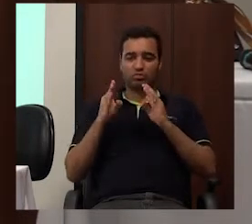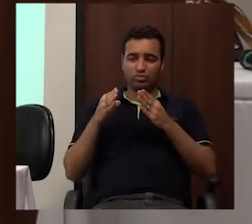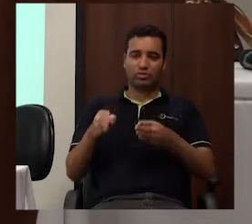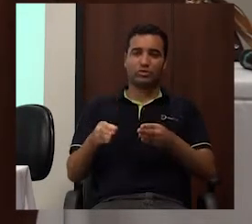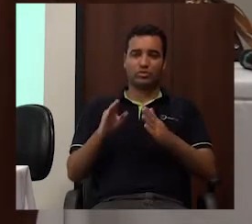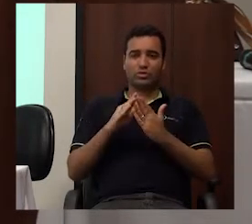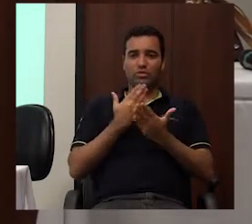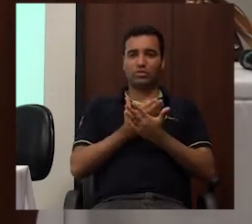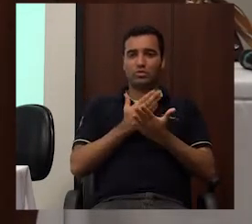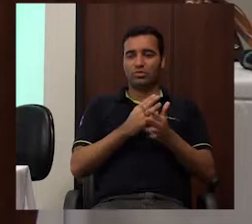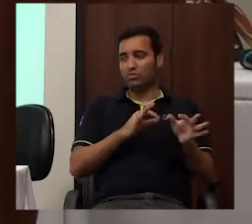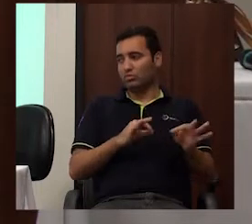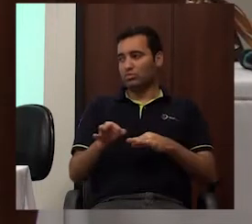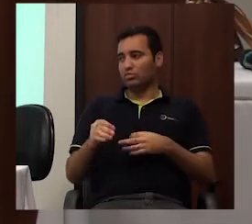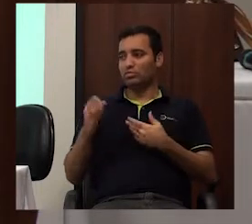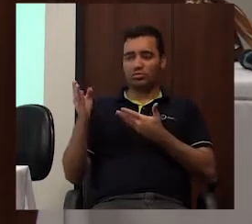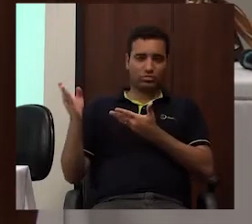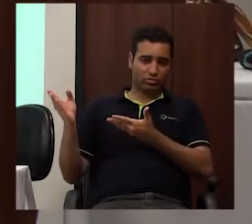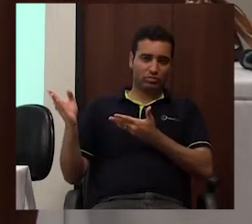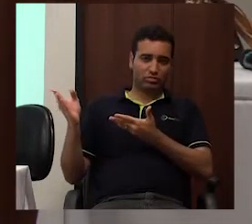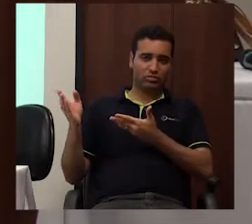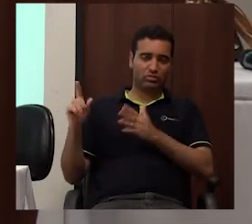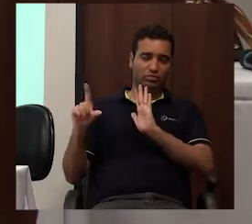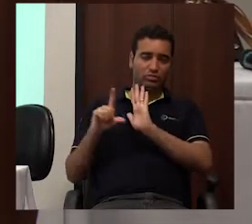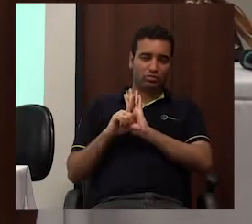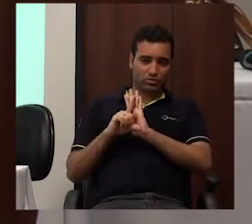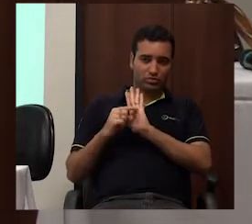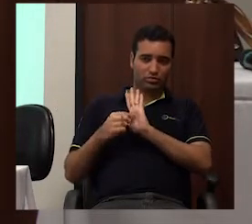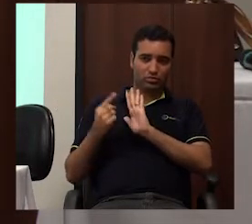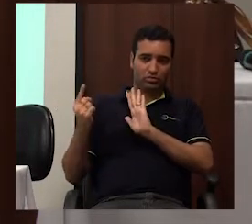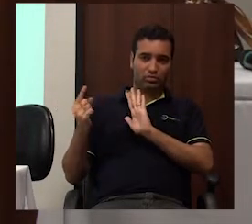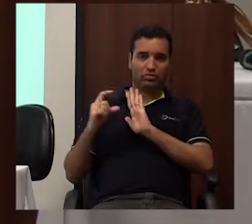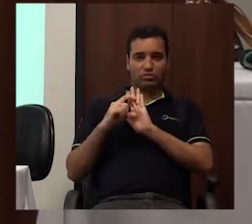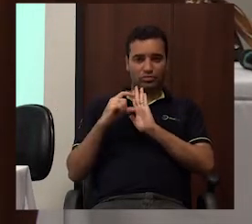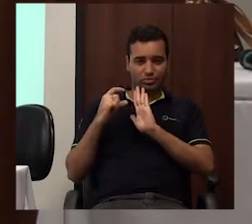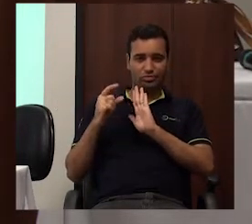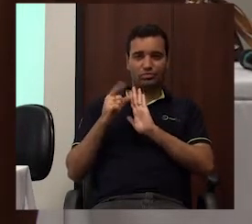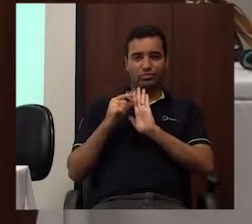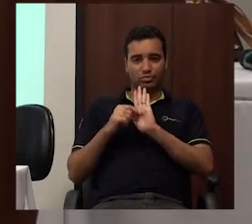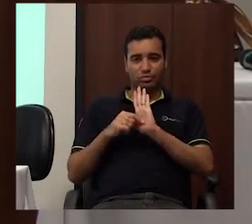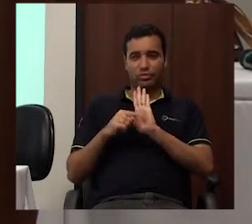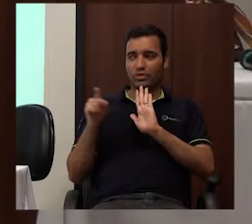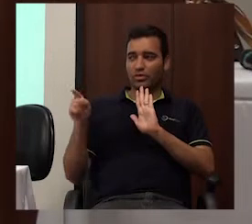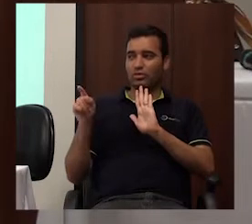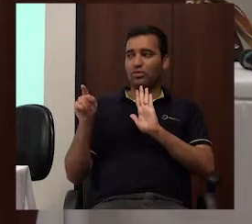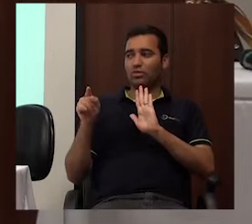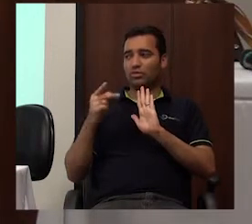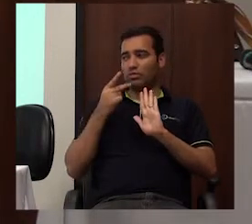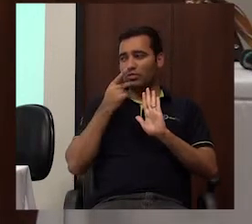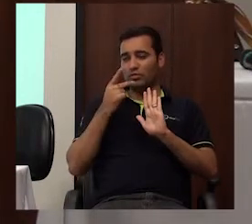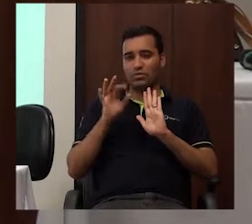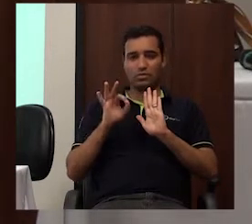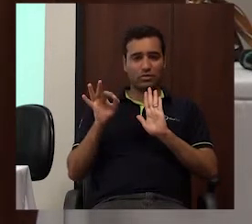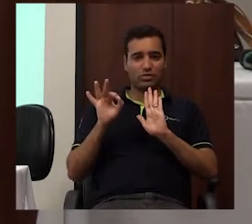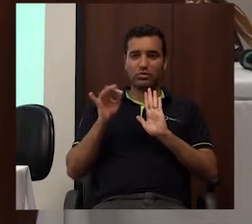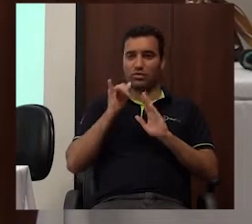regular. Bom, esse dispositivo da lei, em nenhum momento foi mencionado,